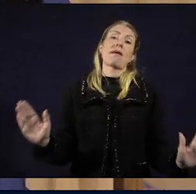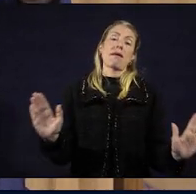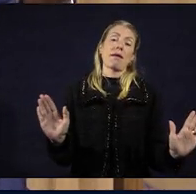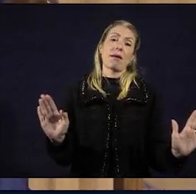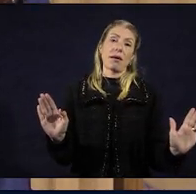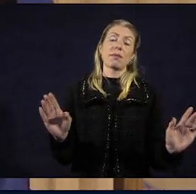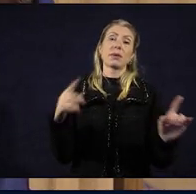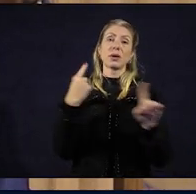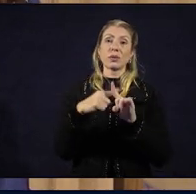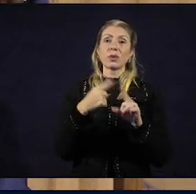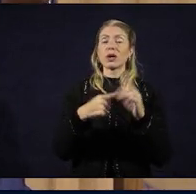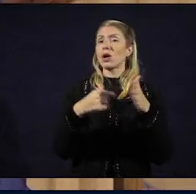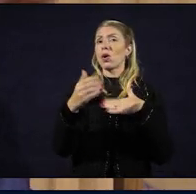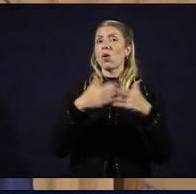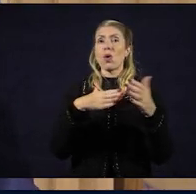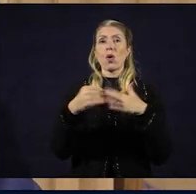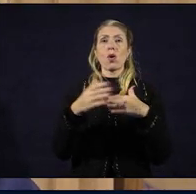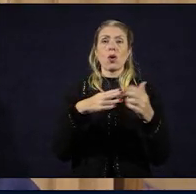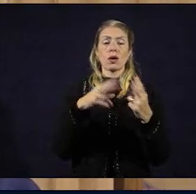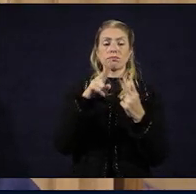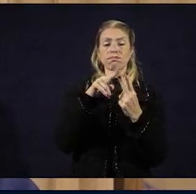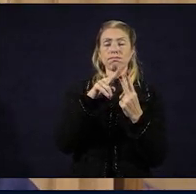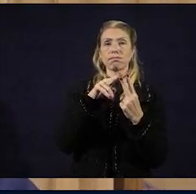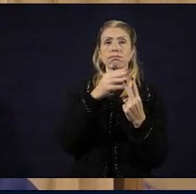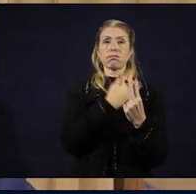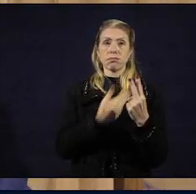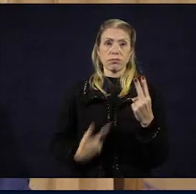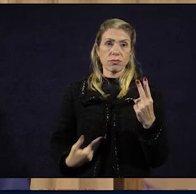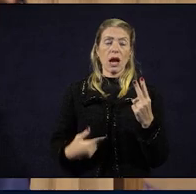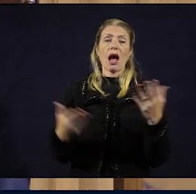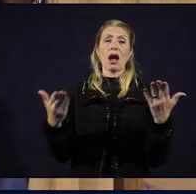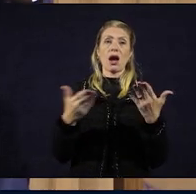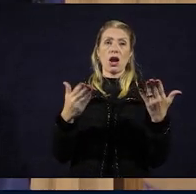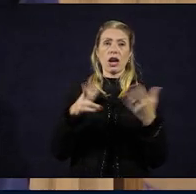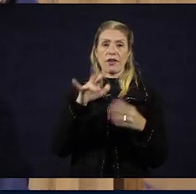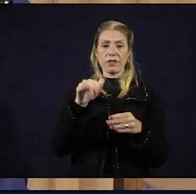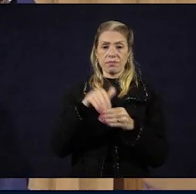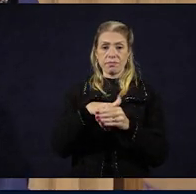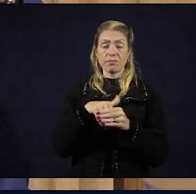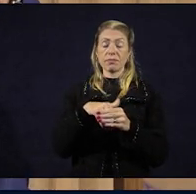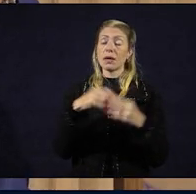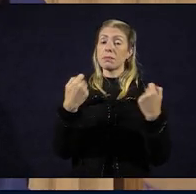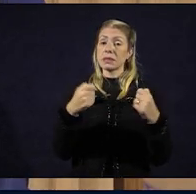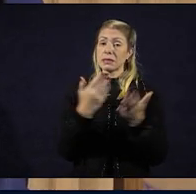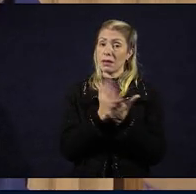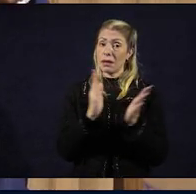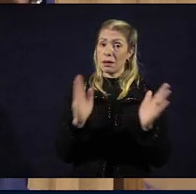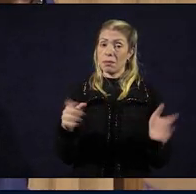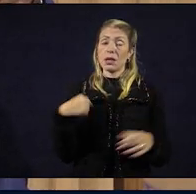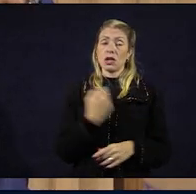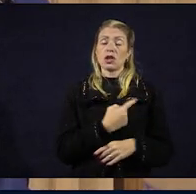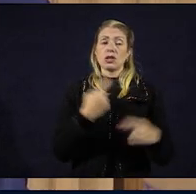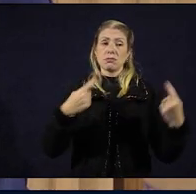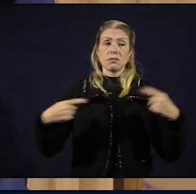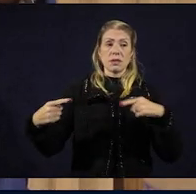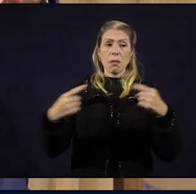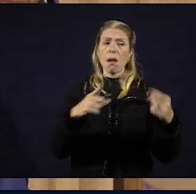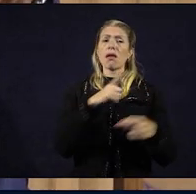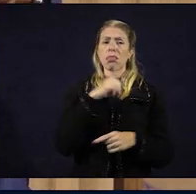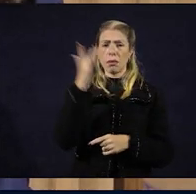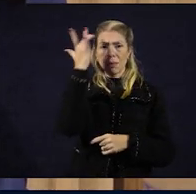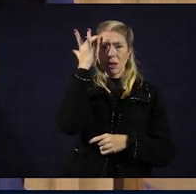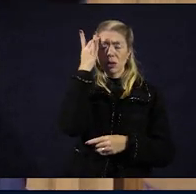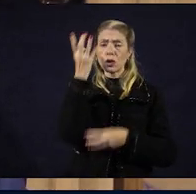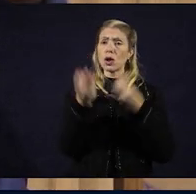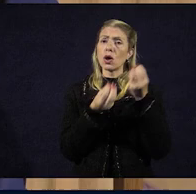em qualquer uma das alternativas políticas que se apresentam e acho que o debate Tá maduro para a gente finalmente emplacar boa parte